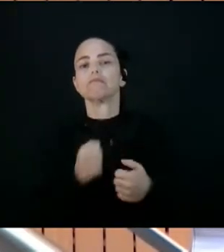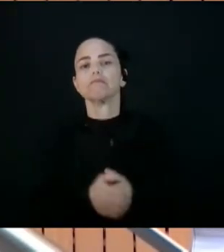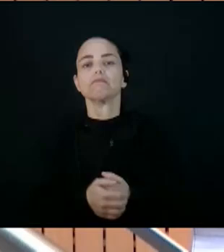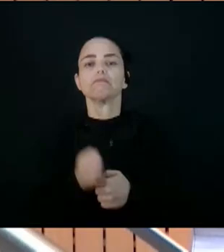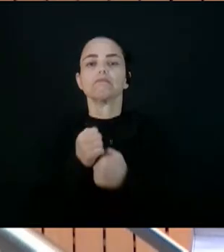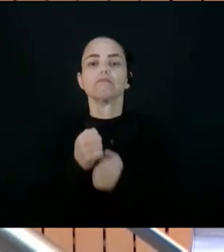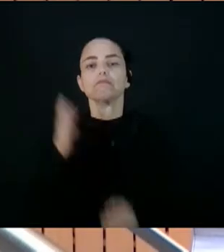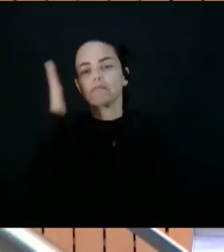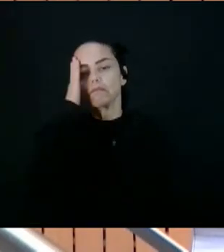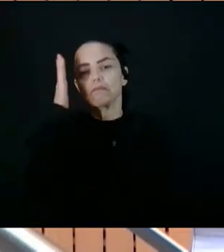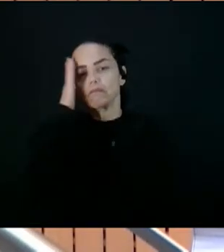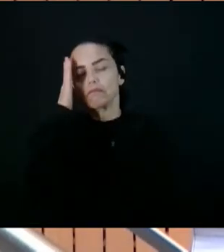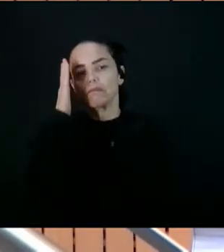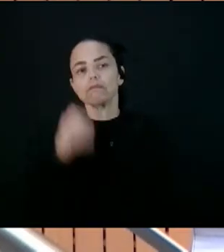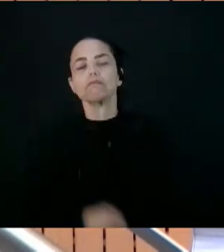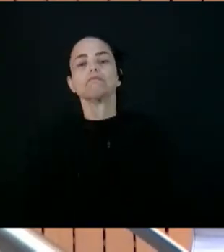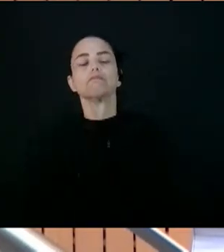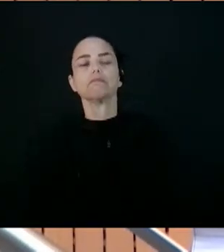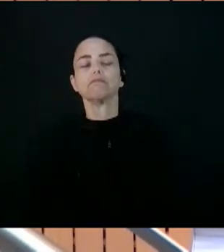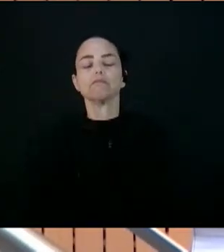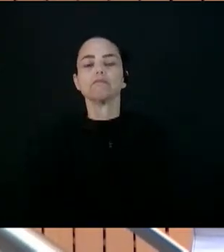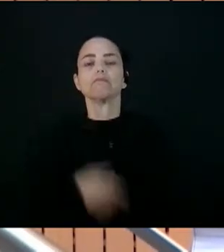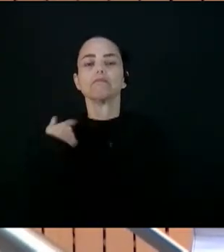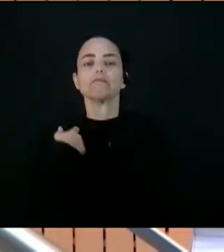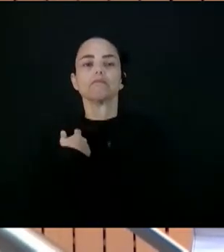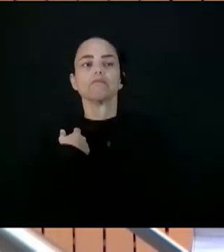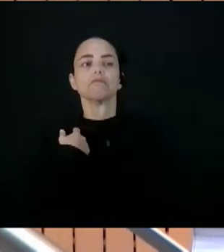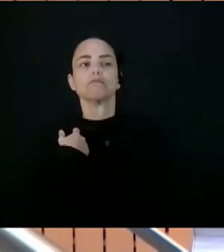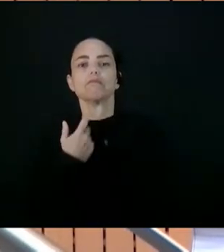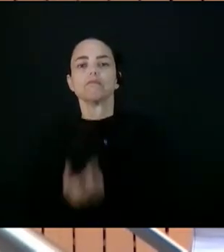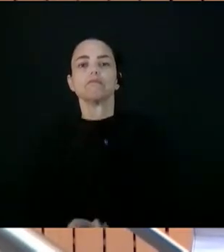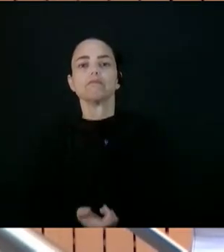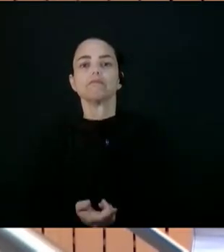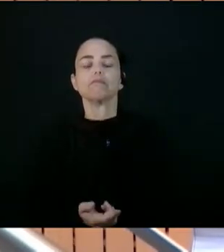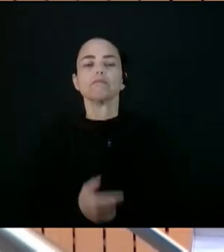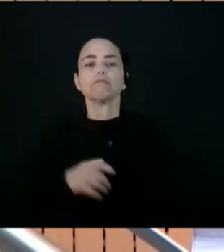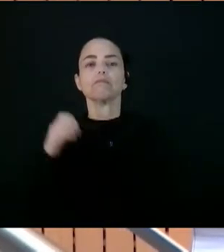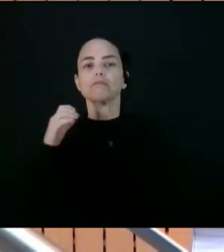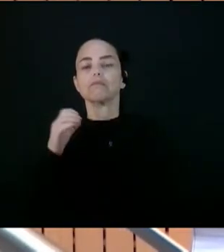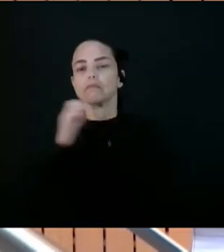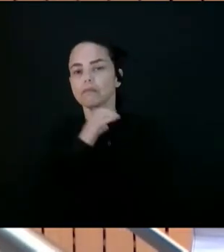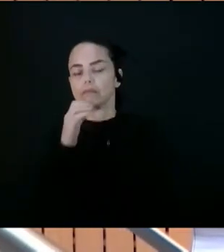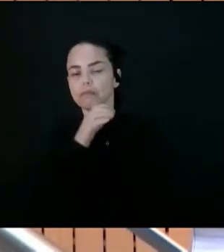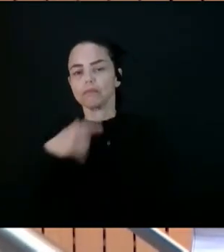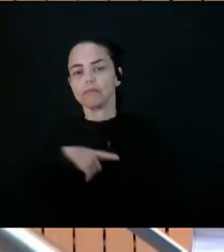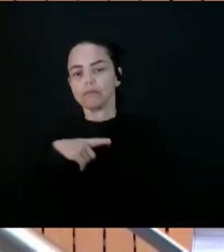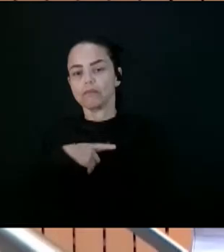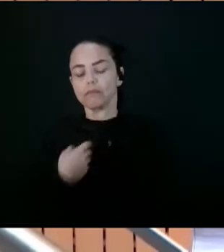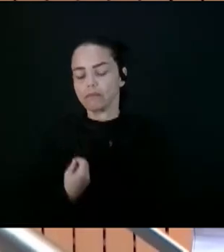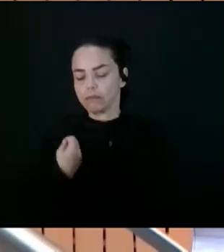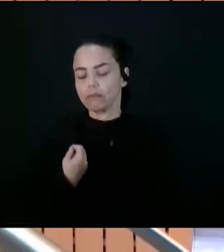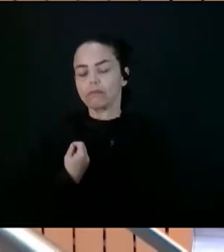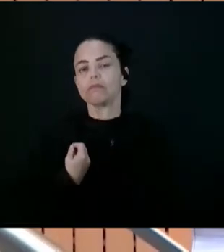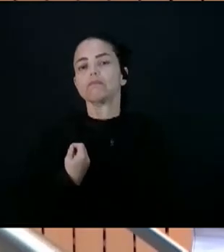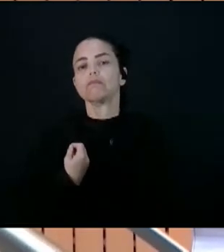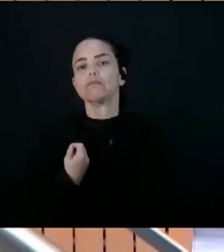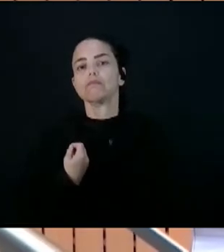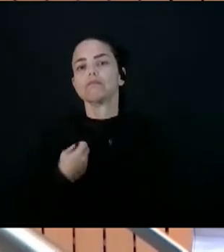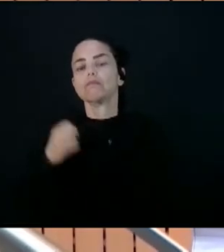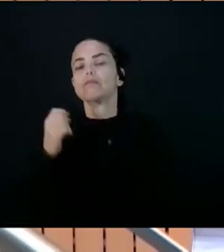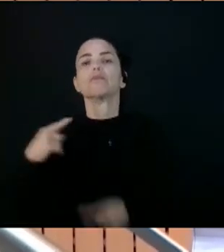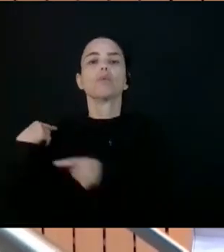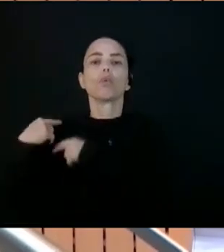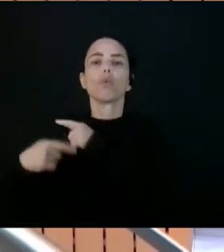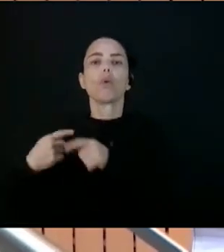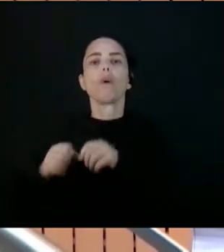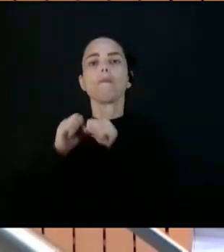entender que essa breve passagem que a gente tem na vida é para a gente deixar um legado e